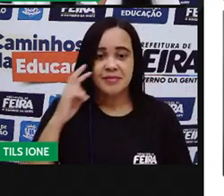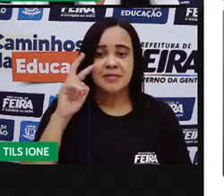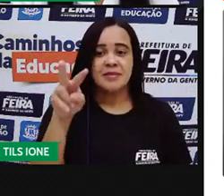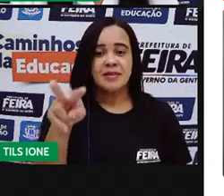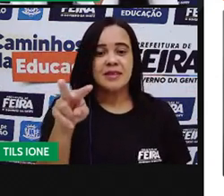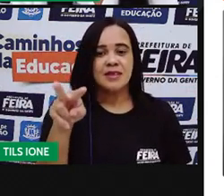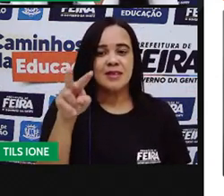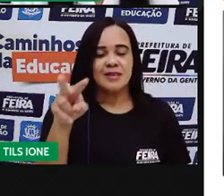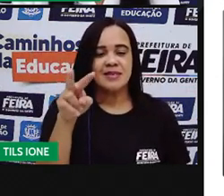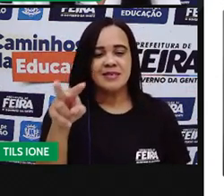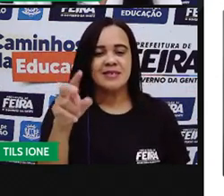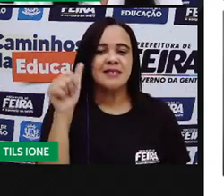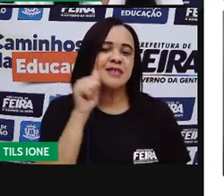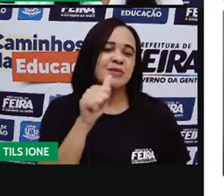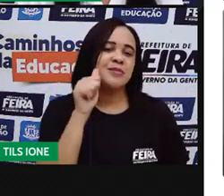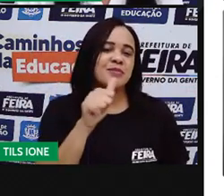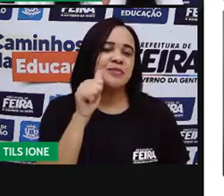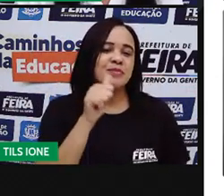dessa outra aqui.